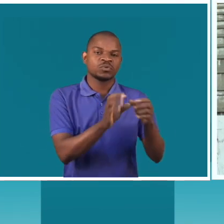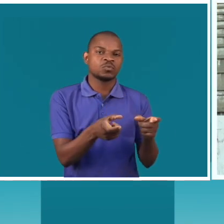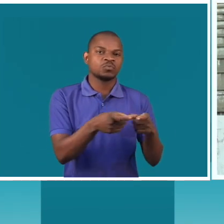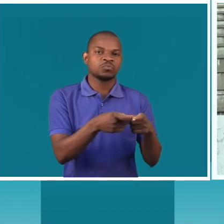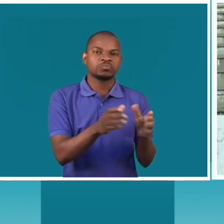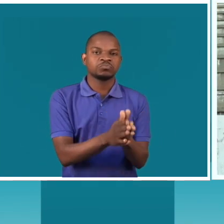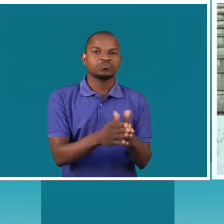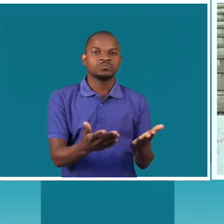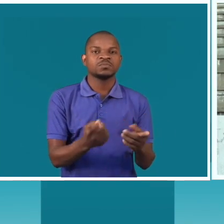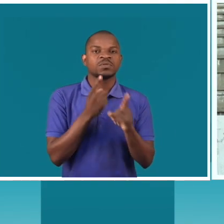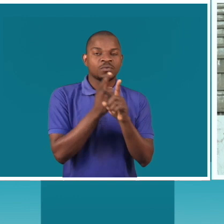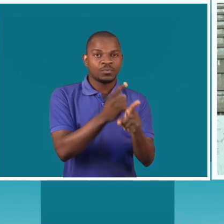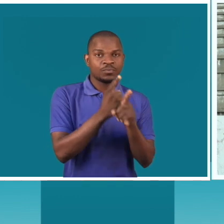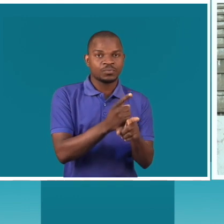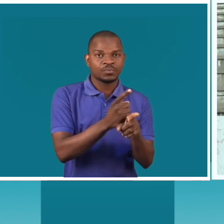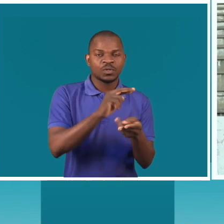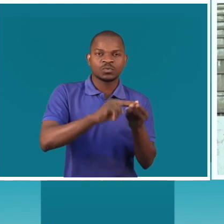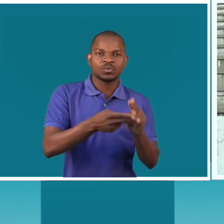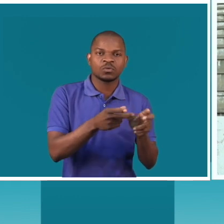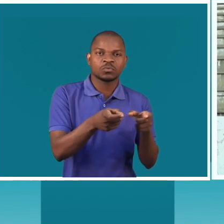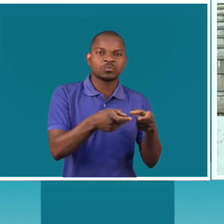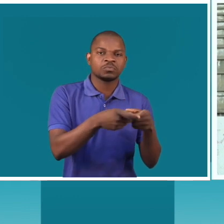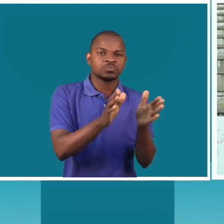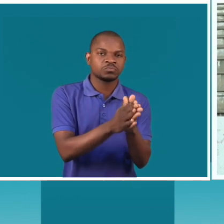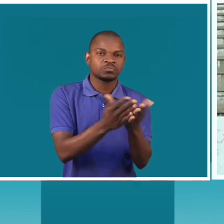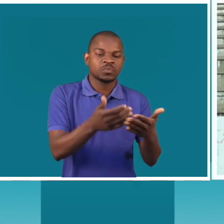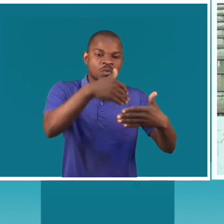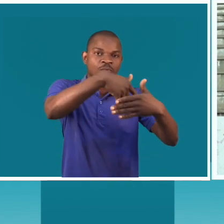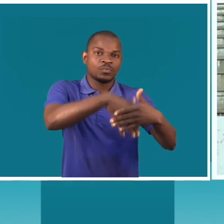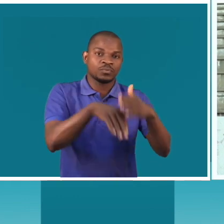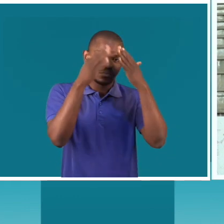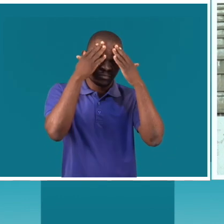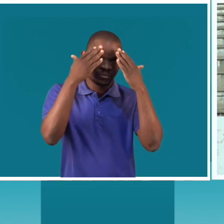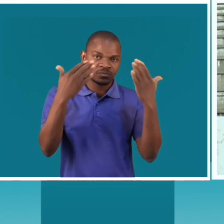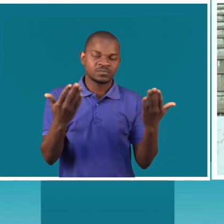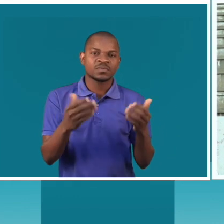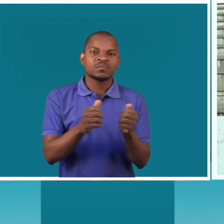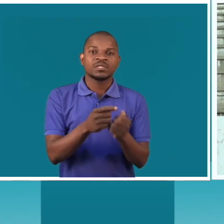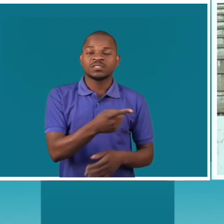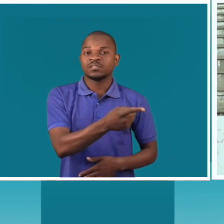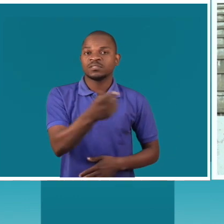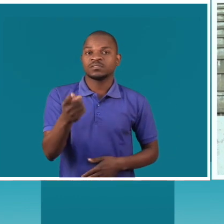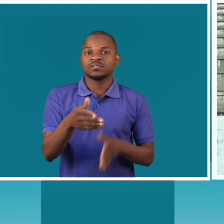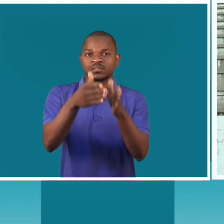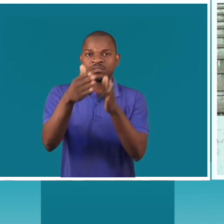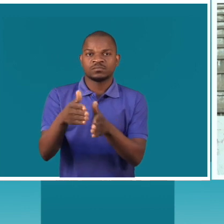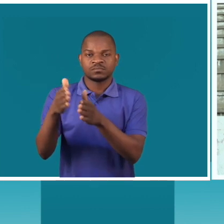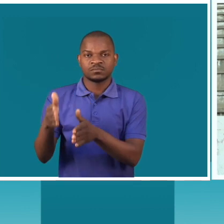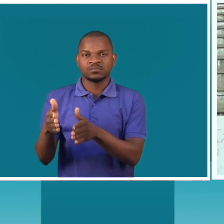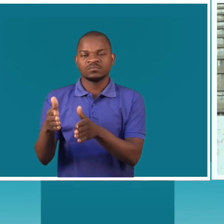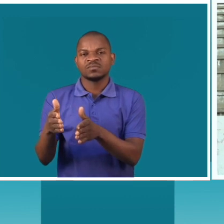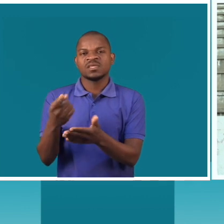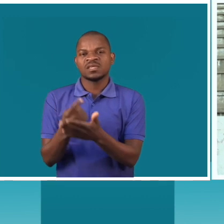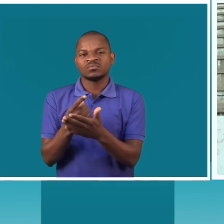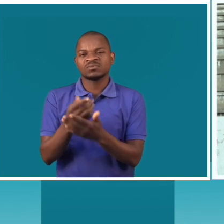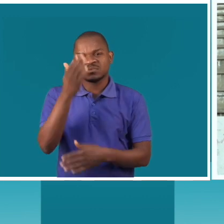Essas pessoas não são sócios dos clubes. Não participam no dia a dia do clube. Não sabem o que acontece a nível do clube. E,